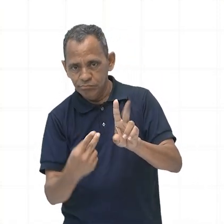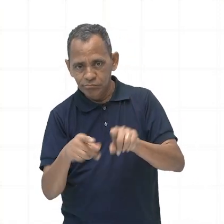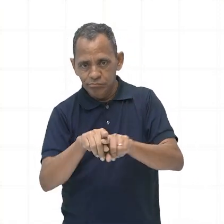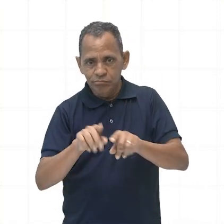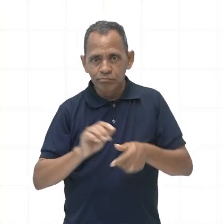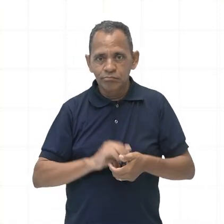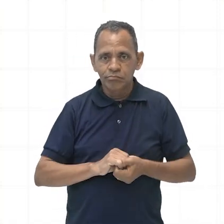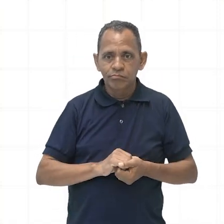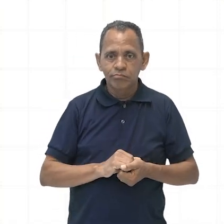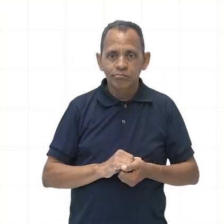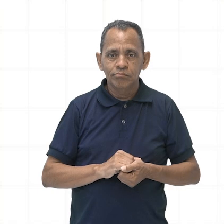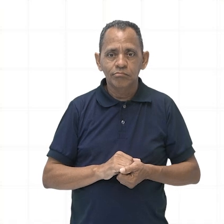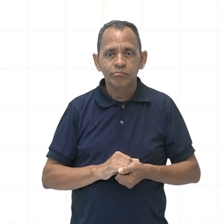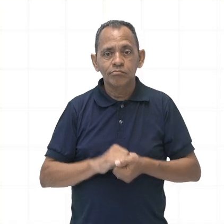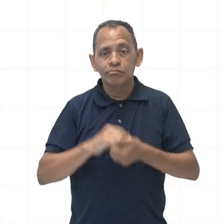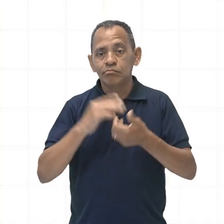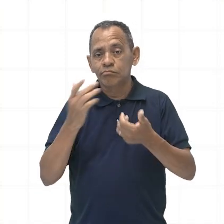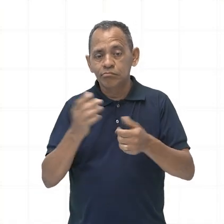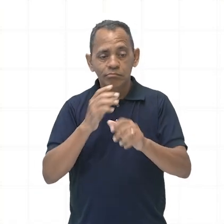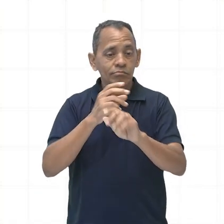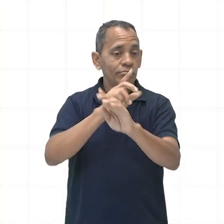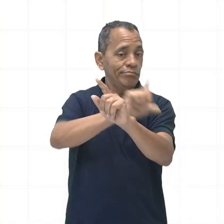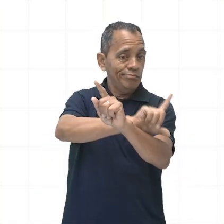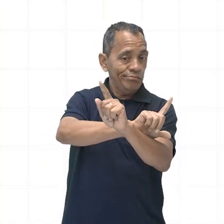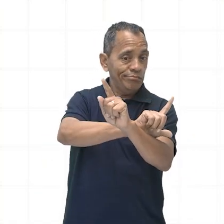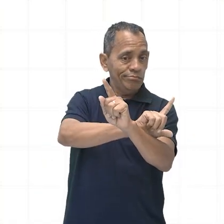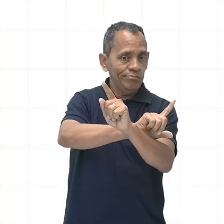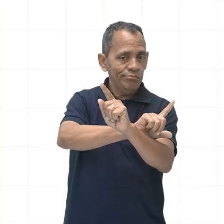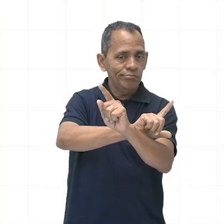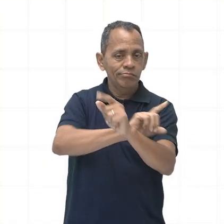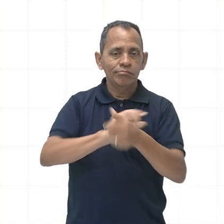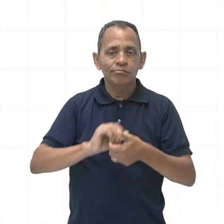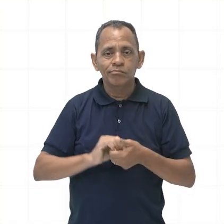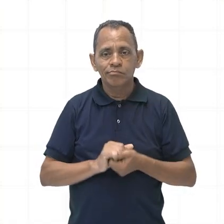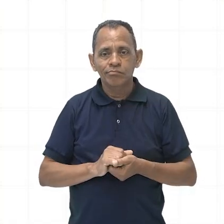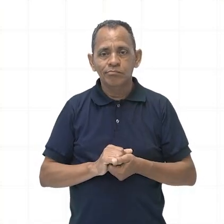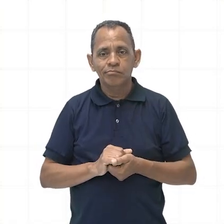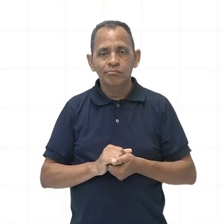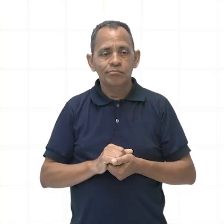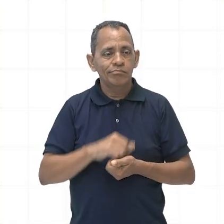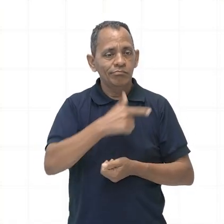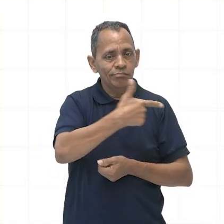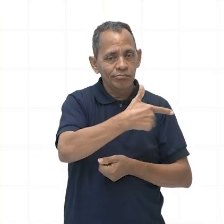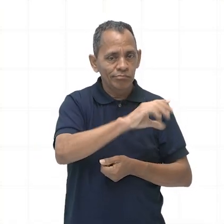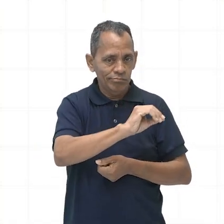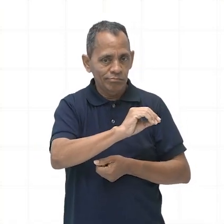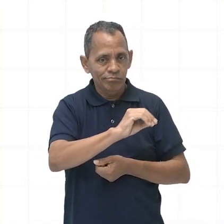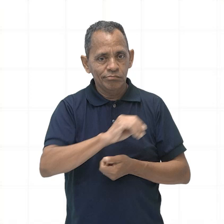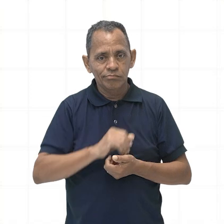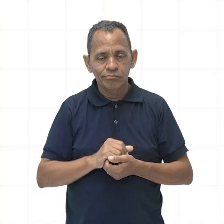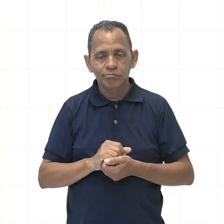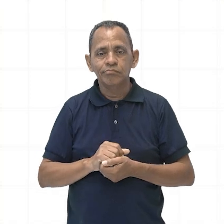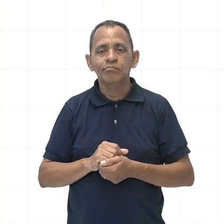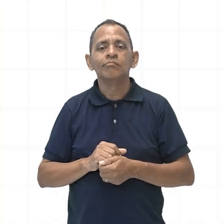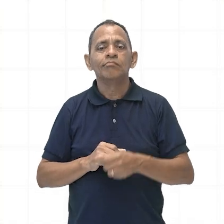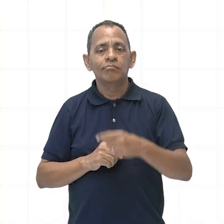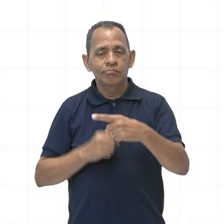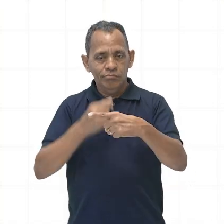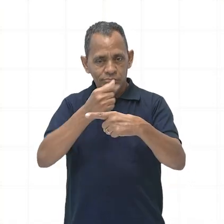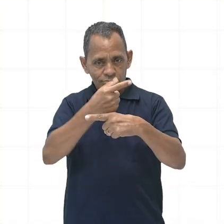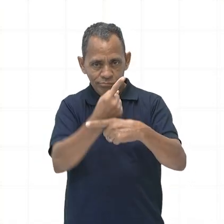Só isso. Então, qual é o lado desse triângulo equilátero? Olha só. 20. Então, vai